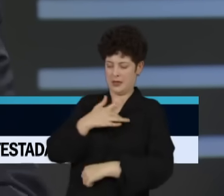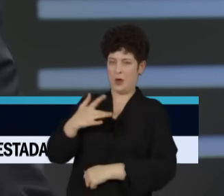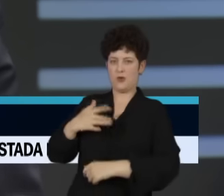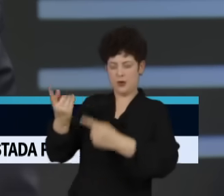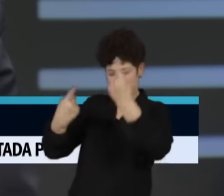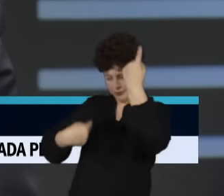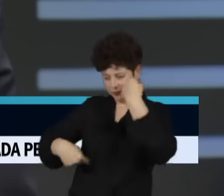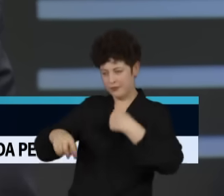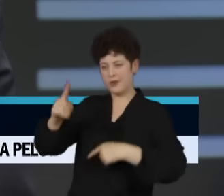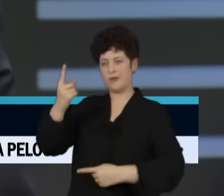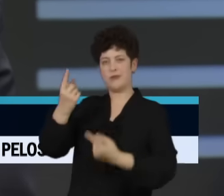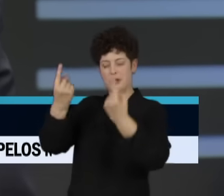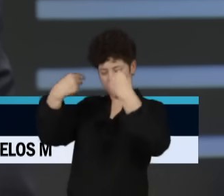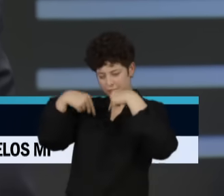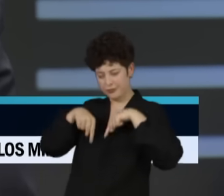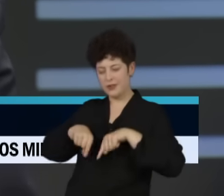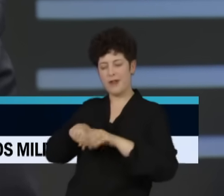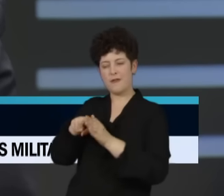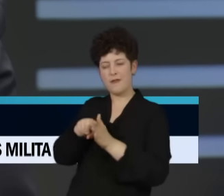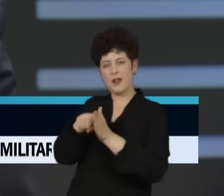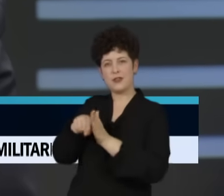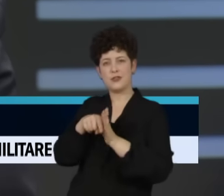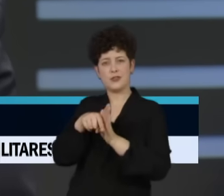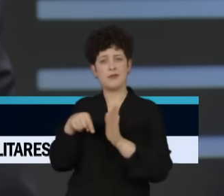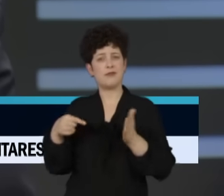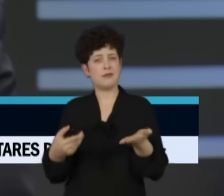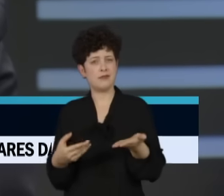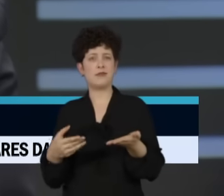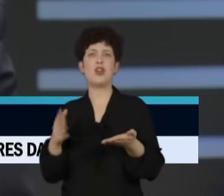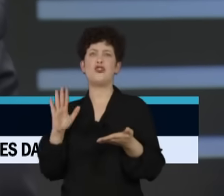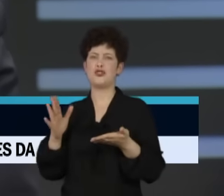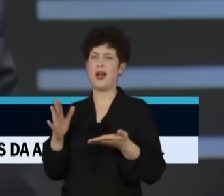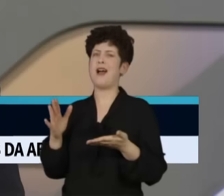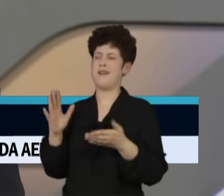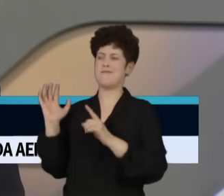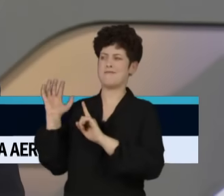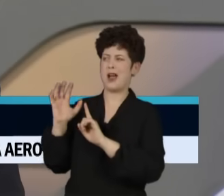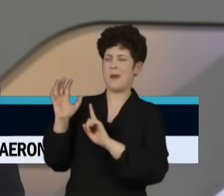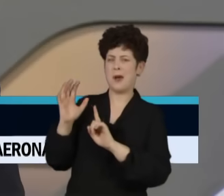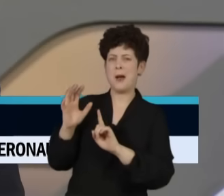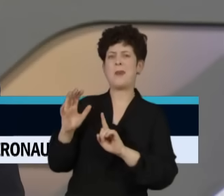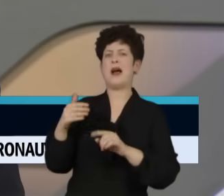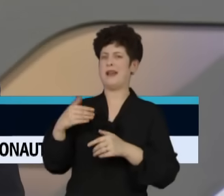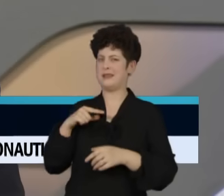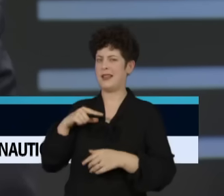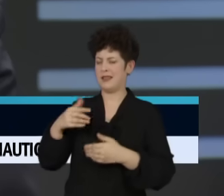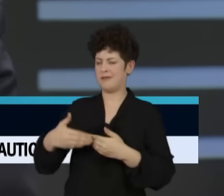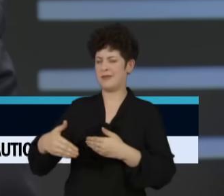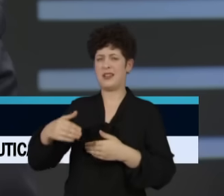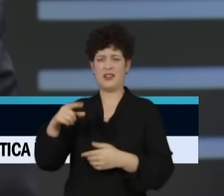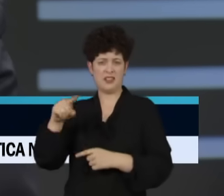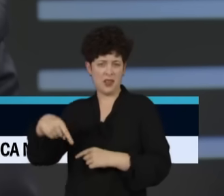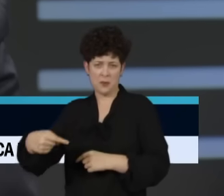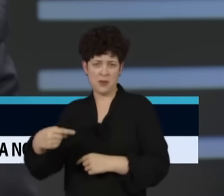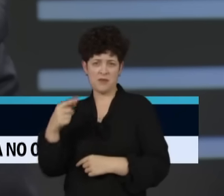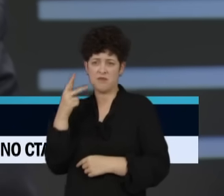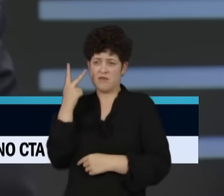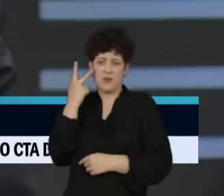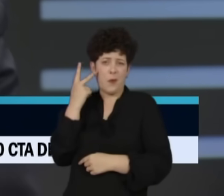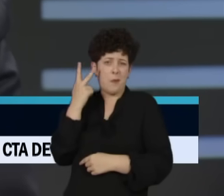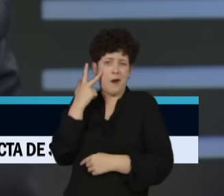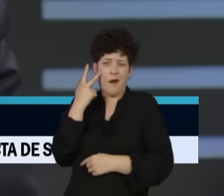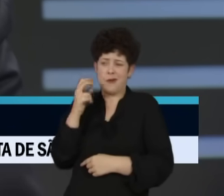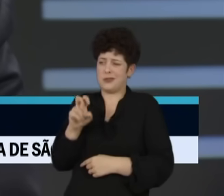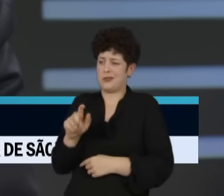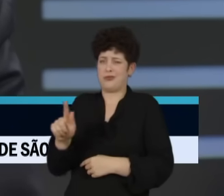pessoa. Então eu acho que isso é essa evolução já tá vindo, vem e daqui a pouco vai ser o a regra vai ser o